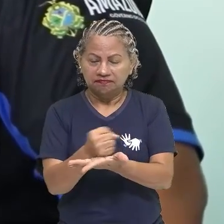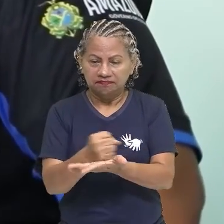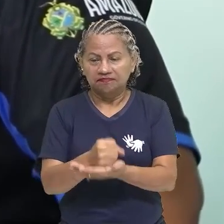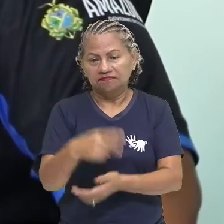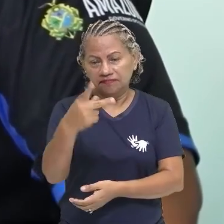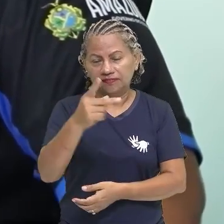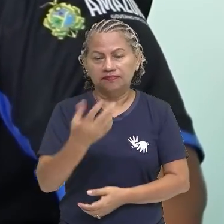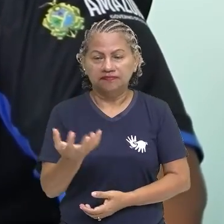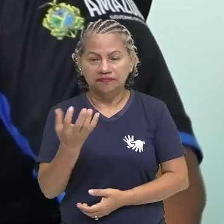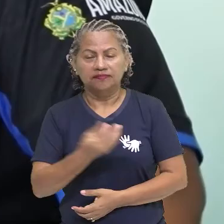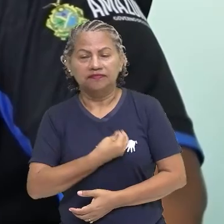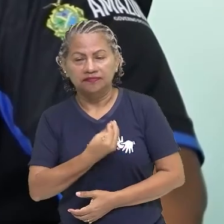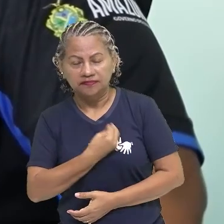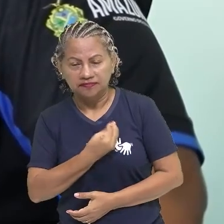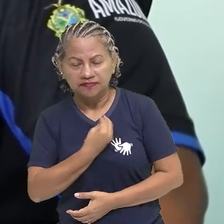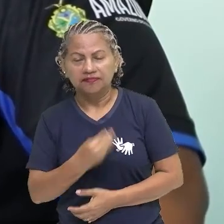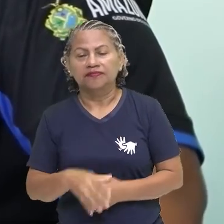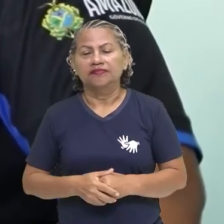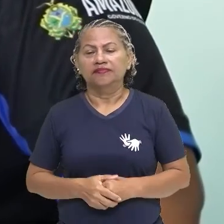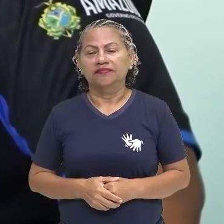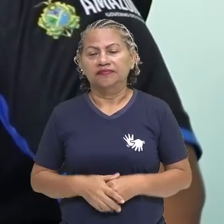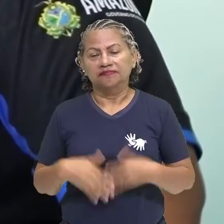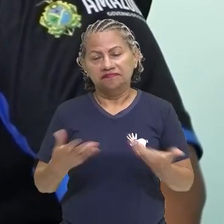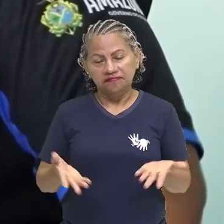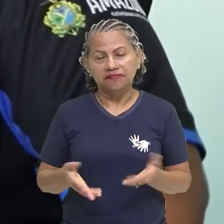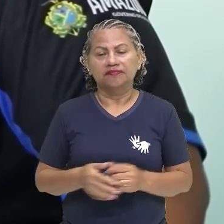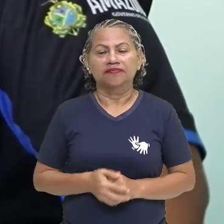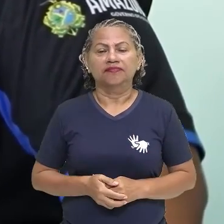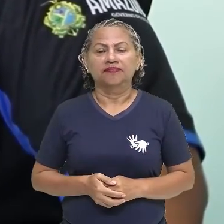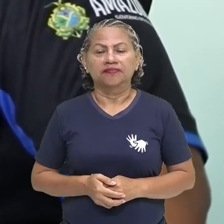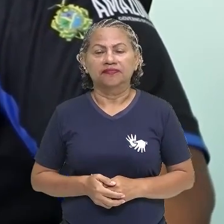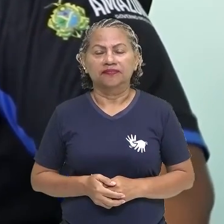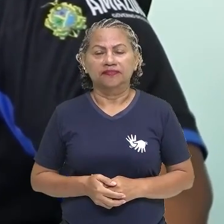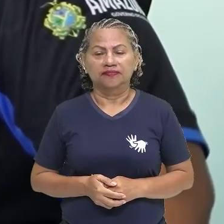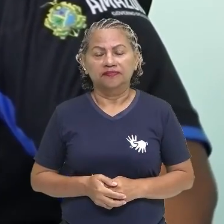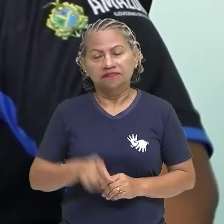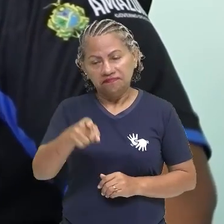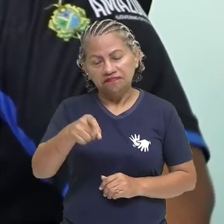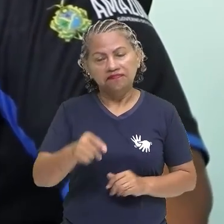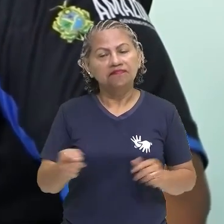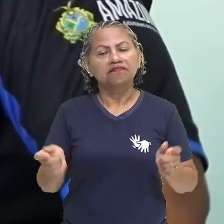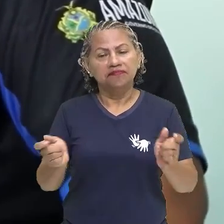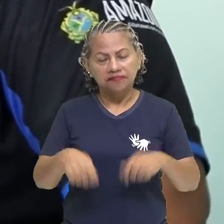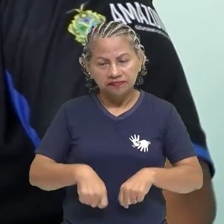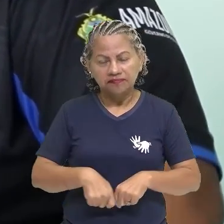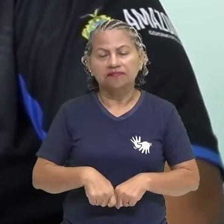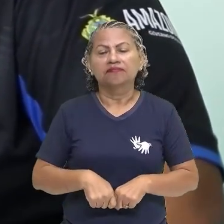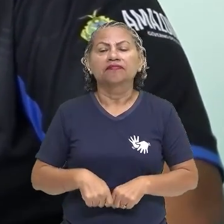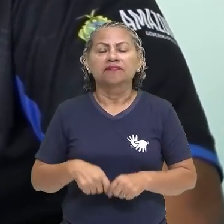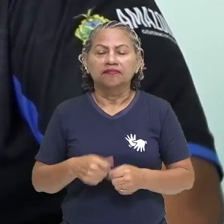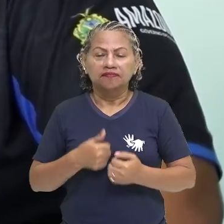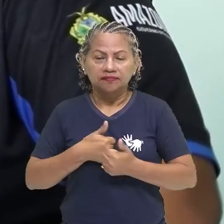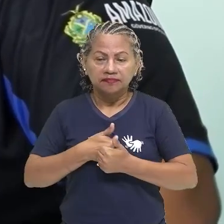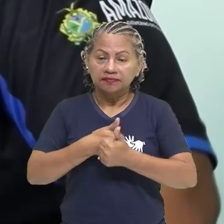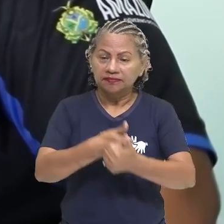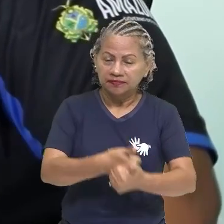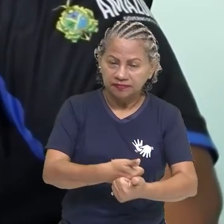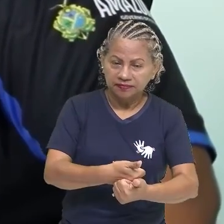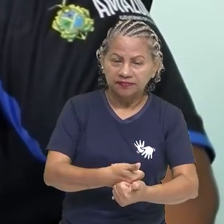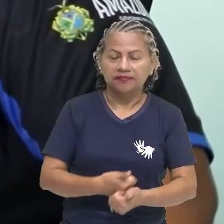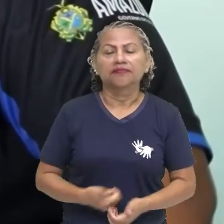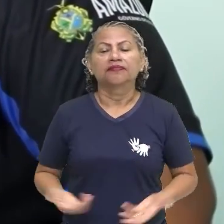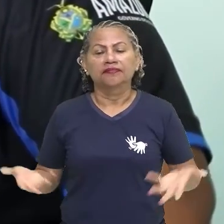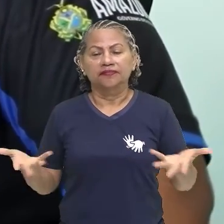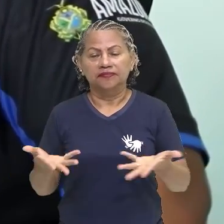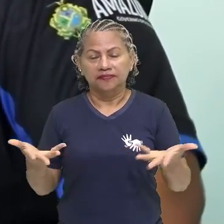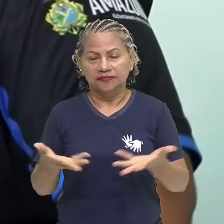viver disso. Então você pode aí seguir lá a FAISP. A gente vai